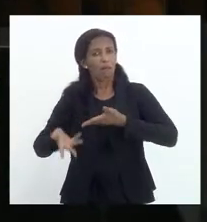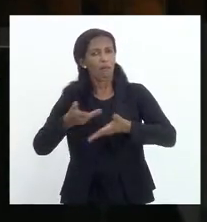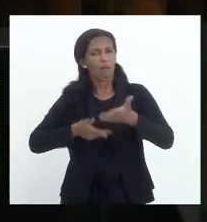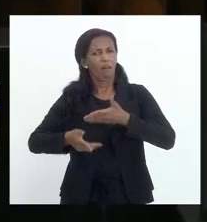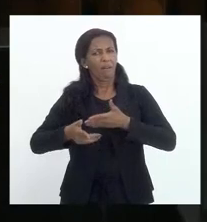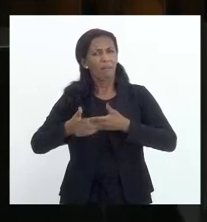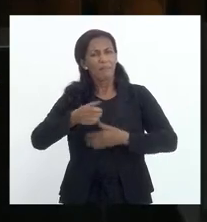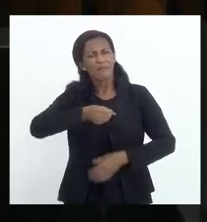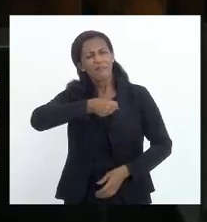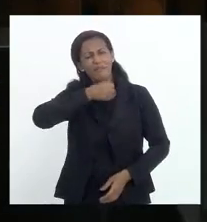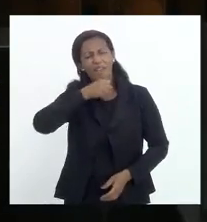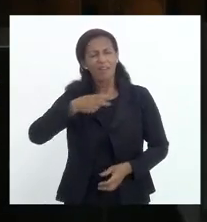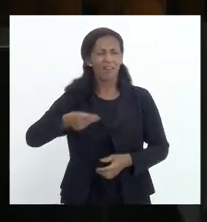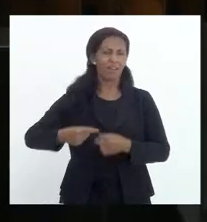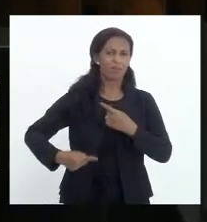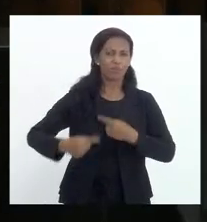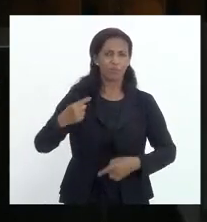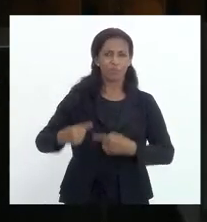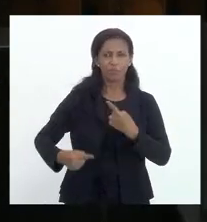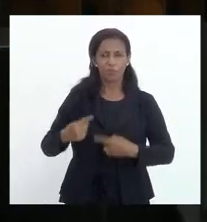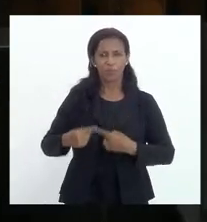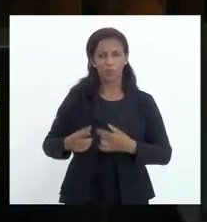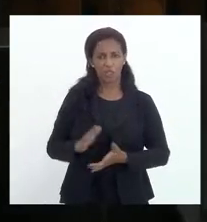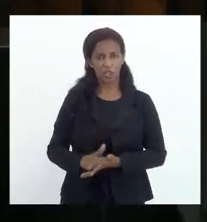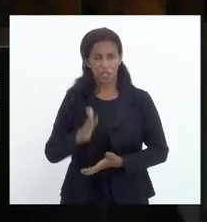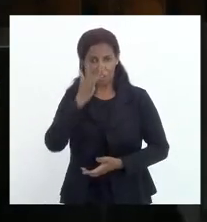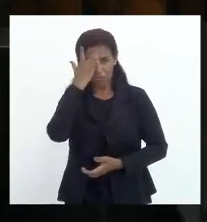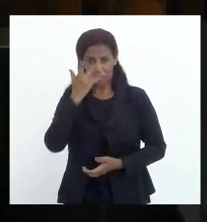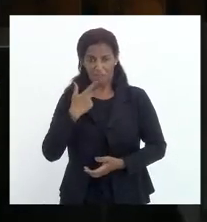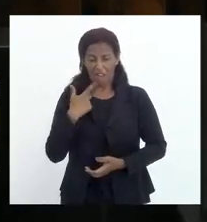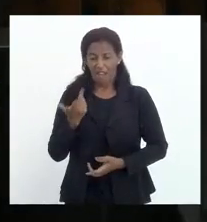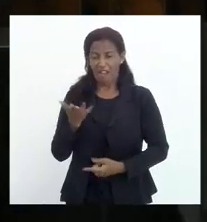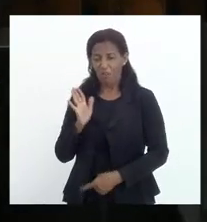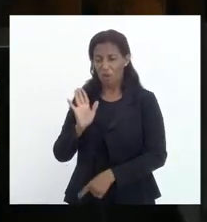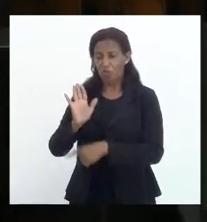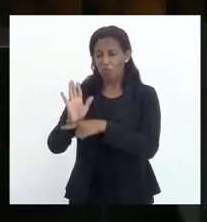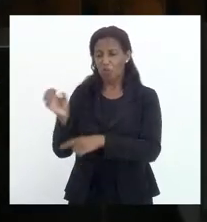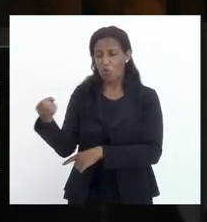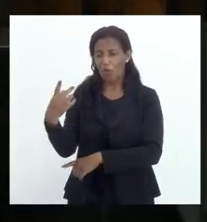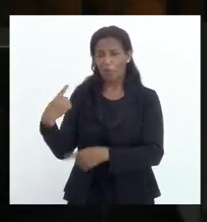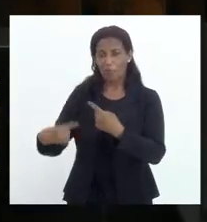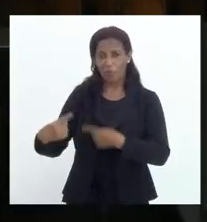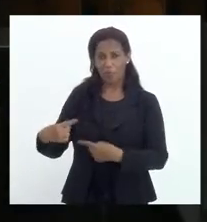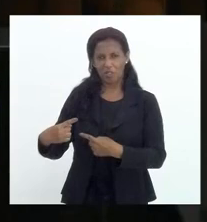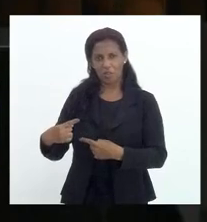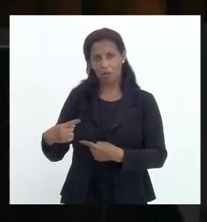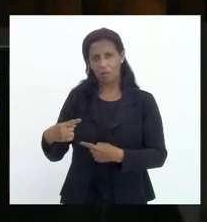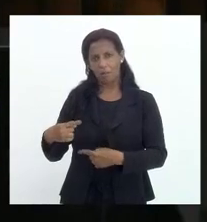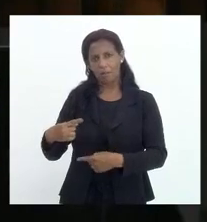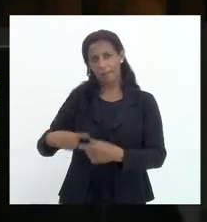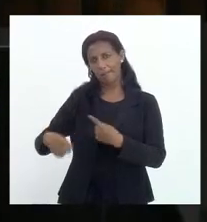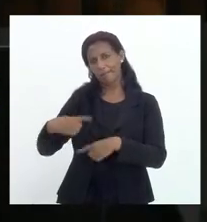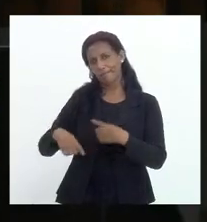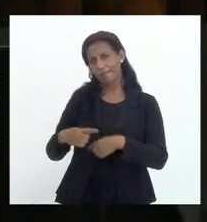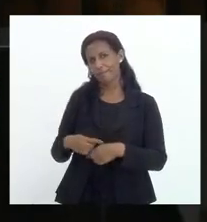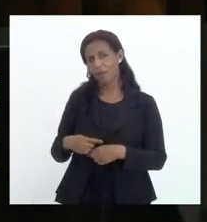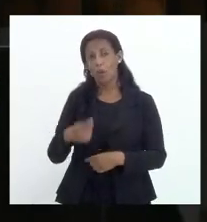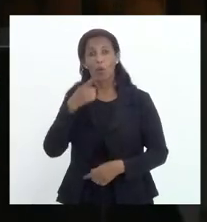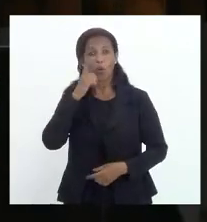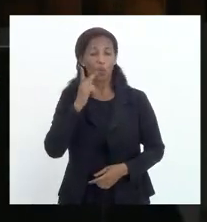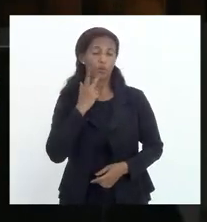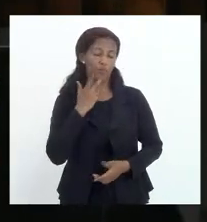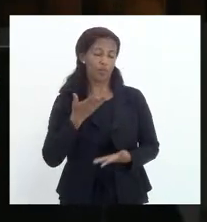velha política que aqueles que dizem que defendem uma nova política acabam reproduzindo. Ontem eu falei